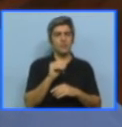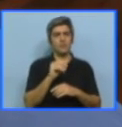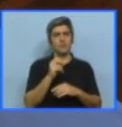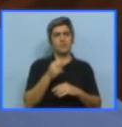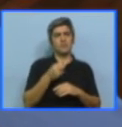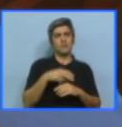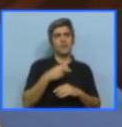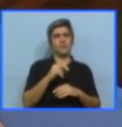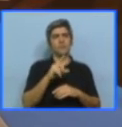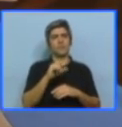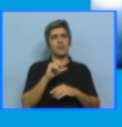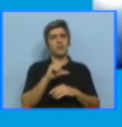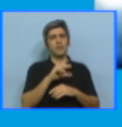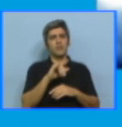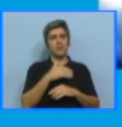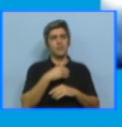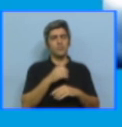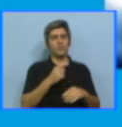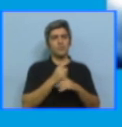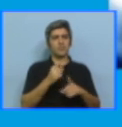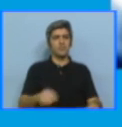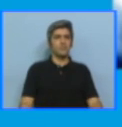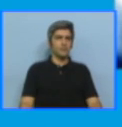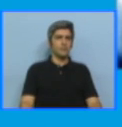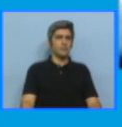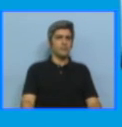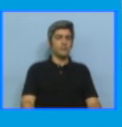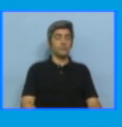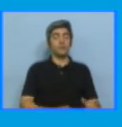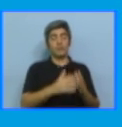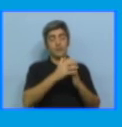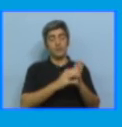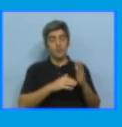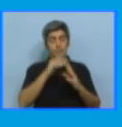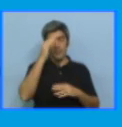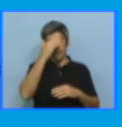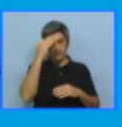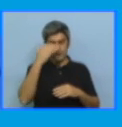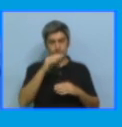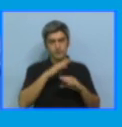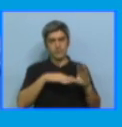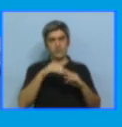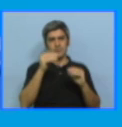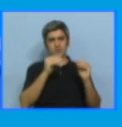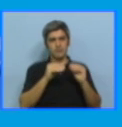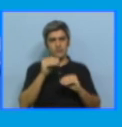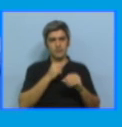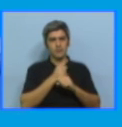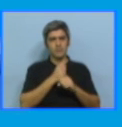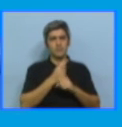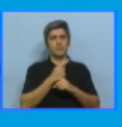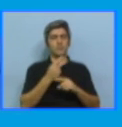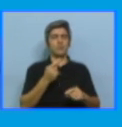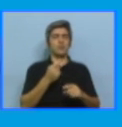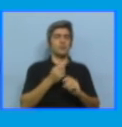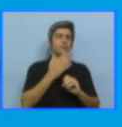século líquido. Aliás, foram os textos um bocadinho mais difíceis de fazer, de trabalhar, porque em